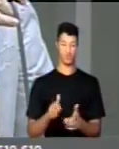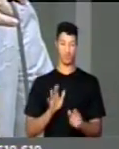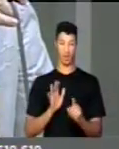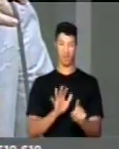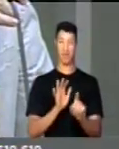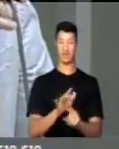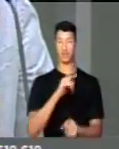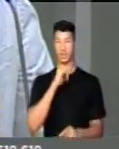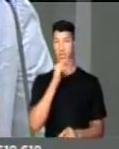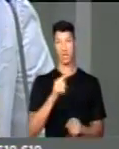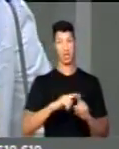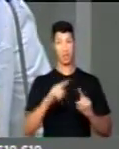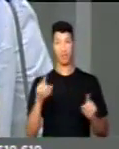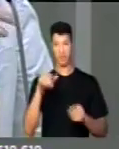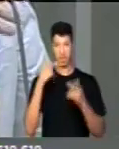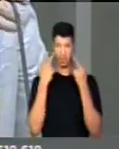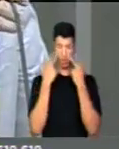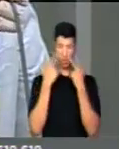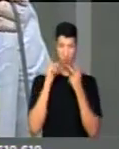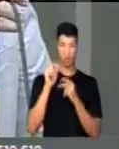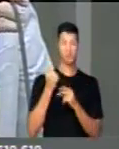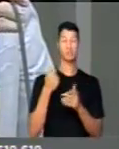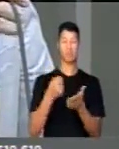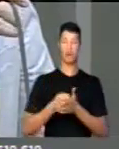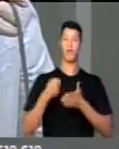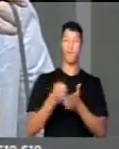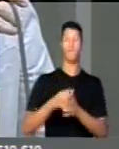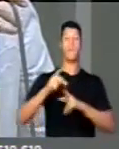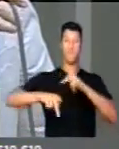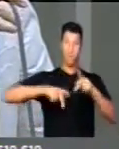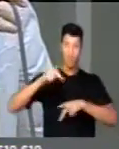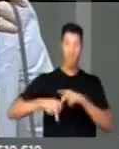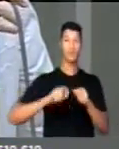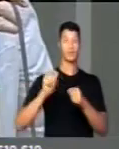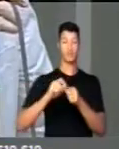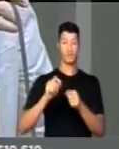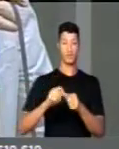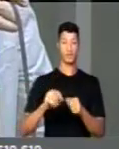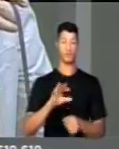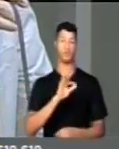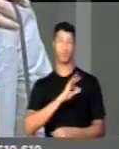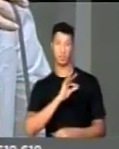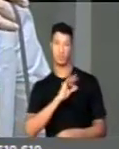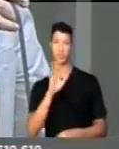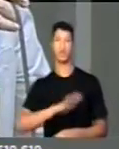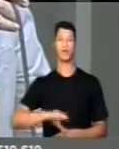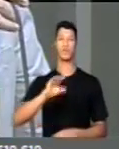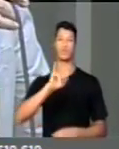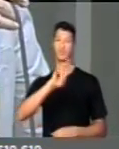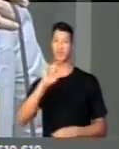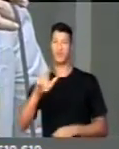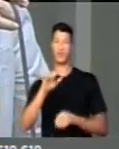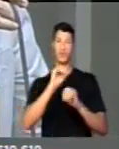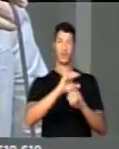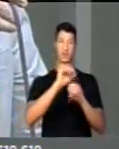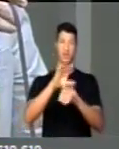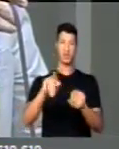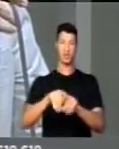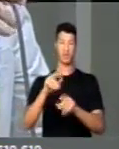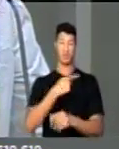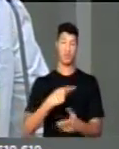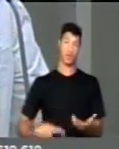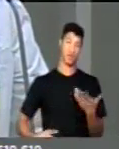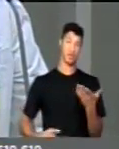ameaçar ninguém, mas é natural que a cobrança popular seja feita, policiais e civis, educadores, porque,